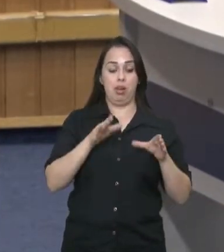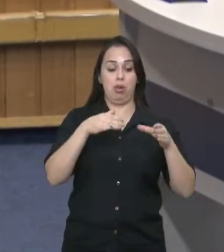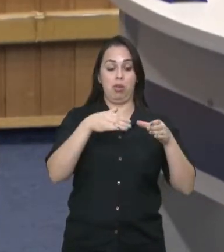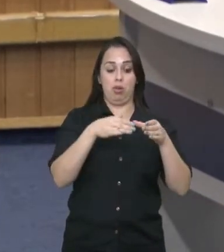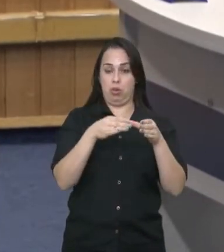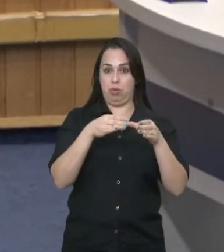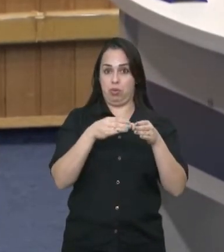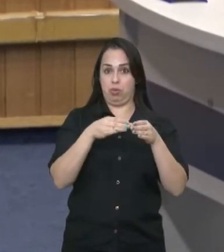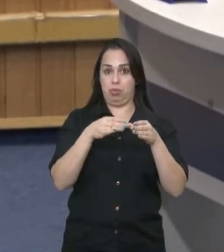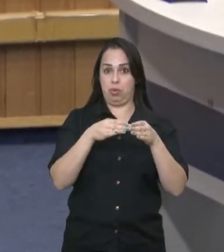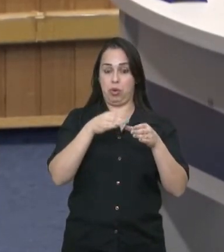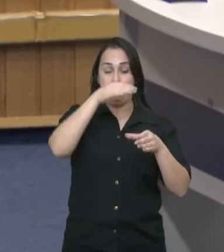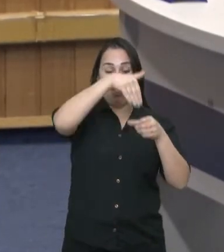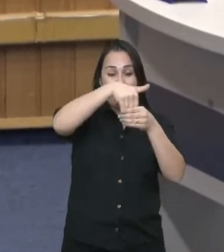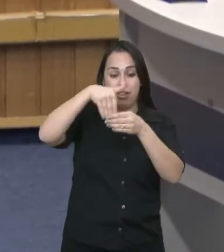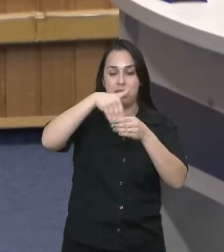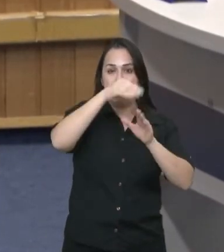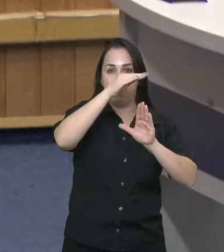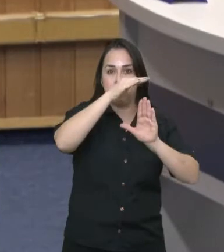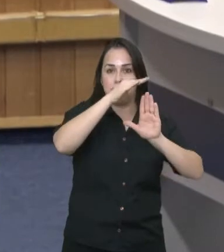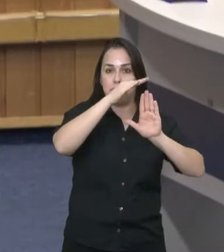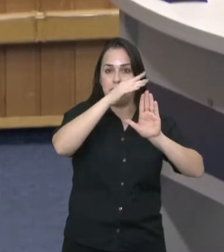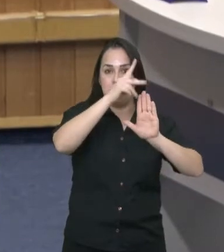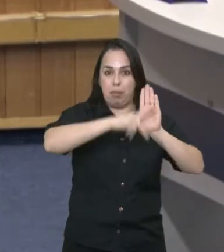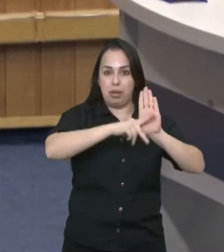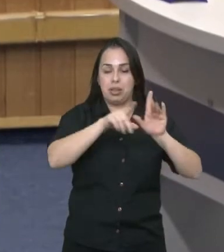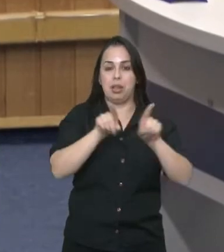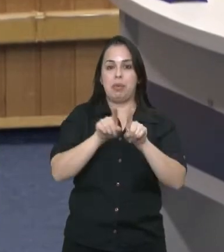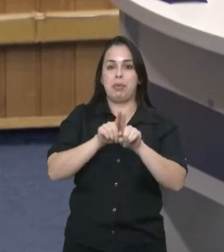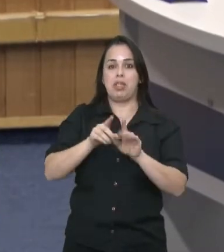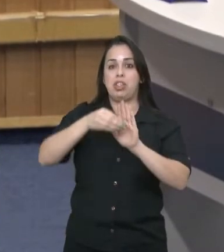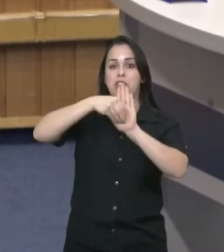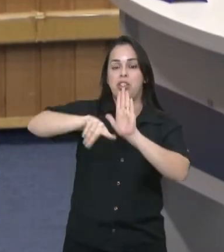e inclusão da indicação de número